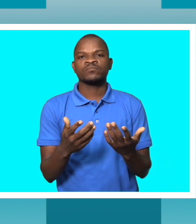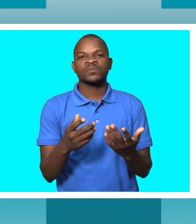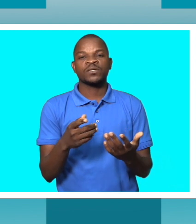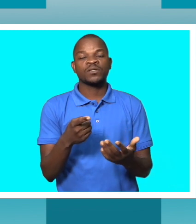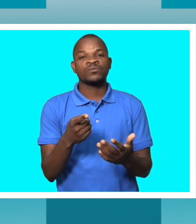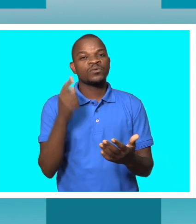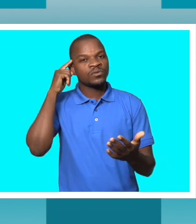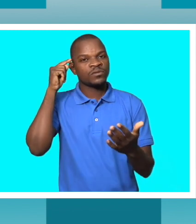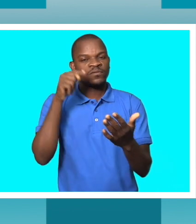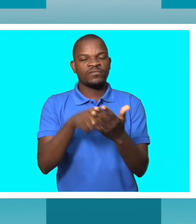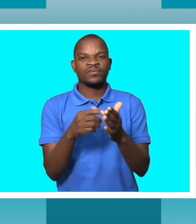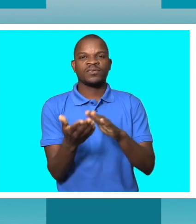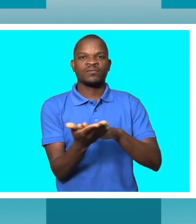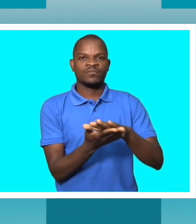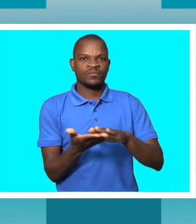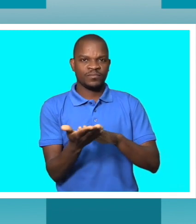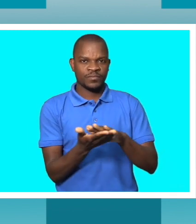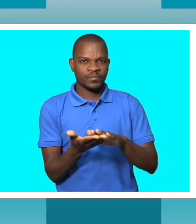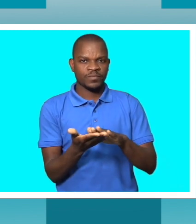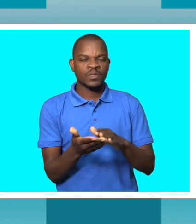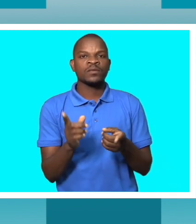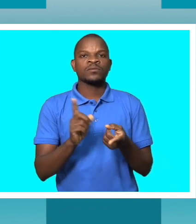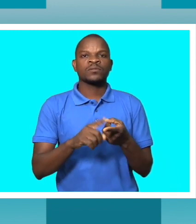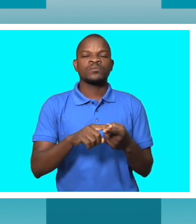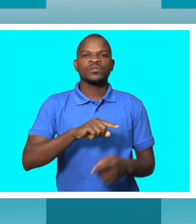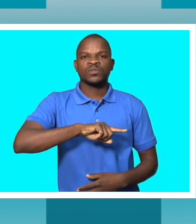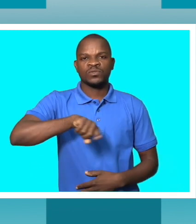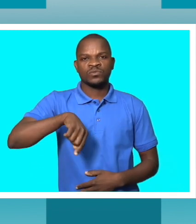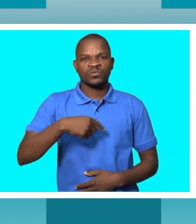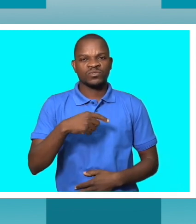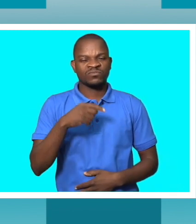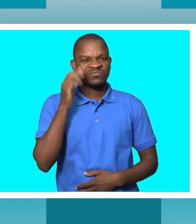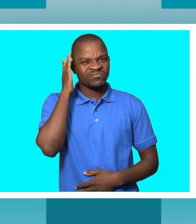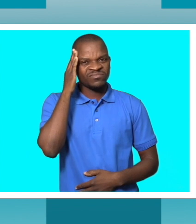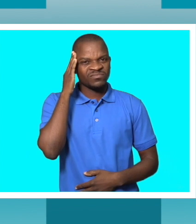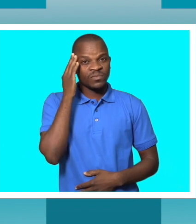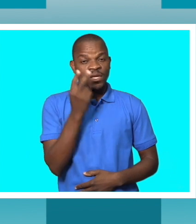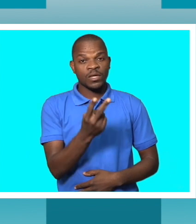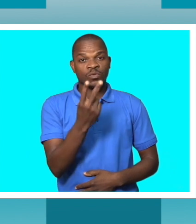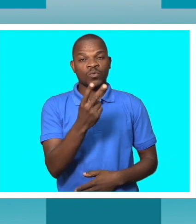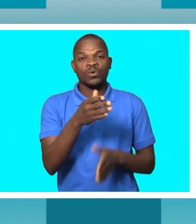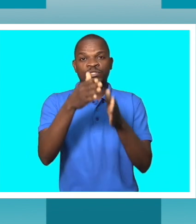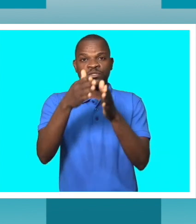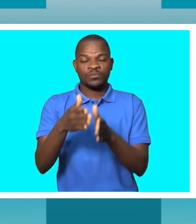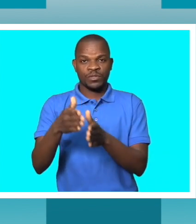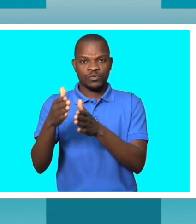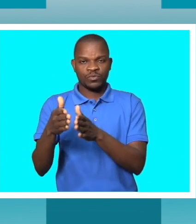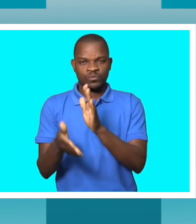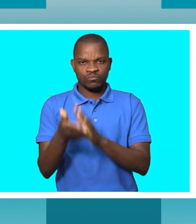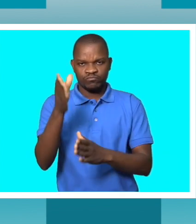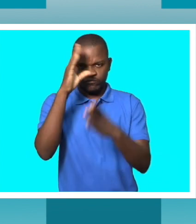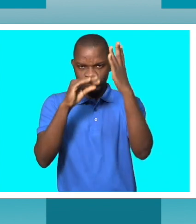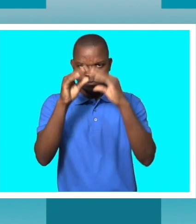é uma base também, achamos que estes dois técnicos